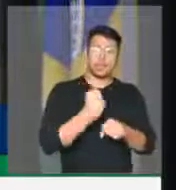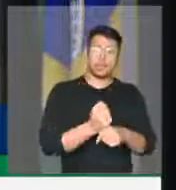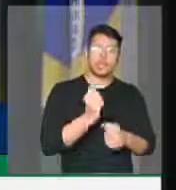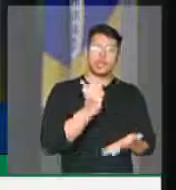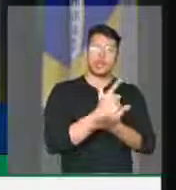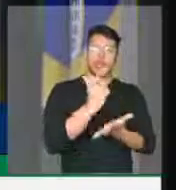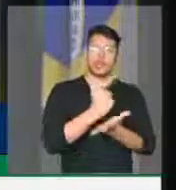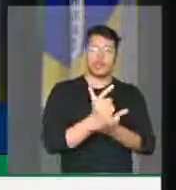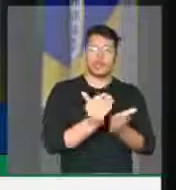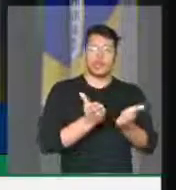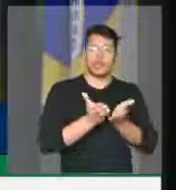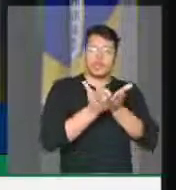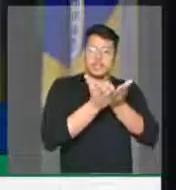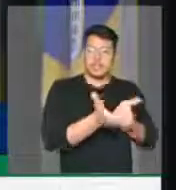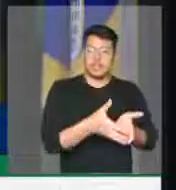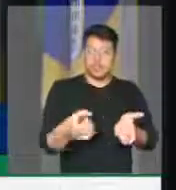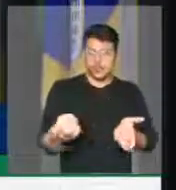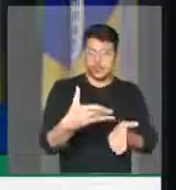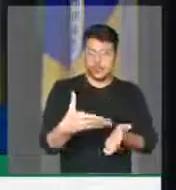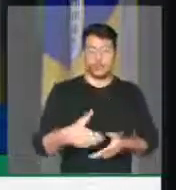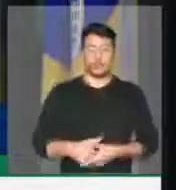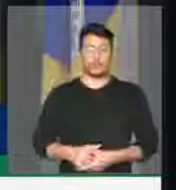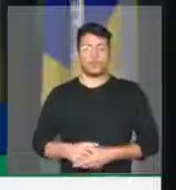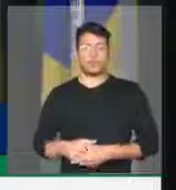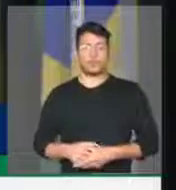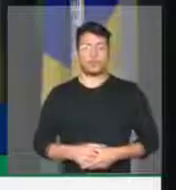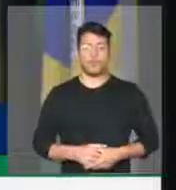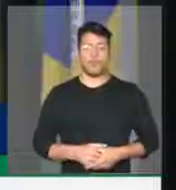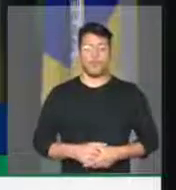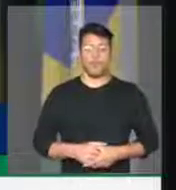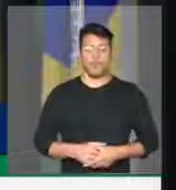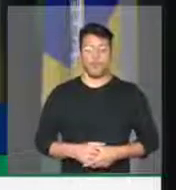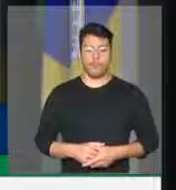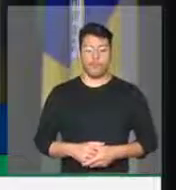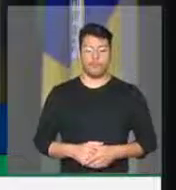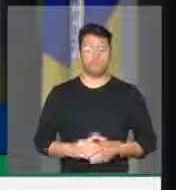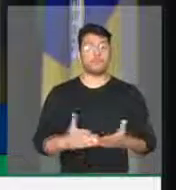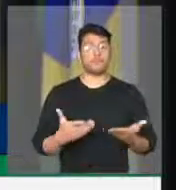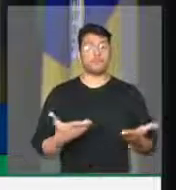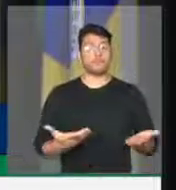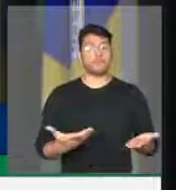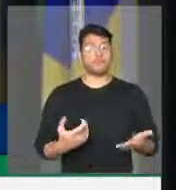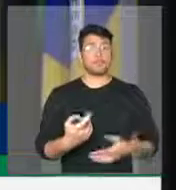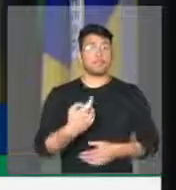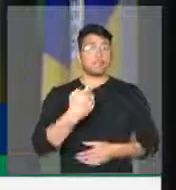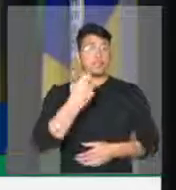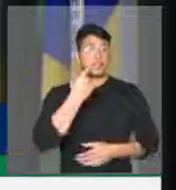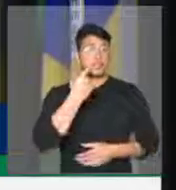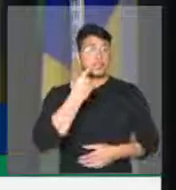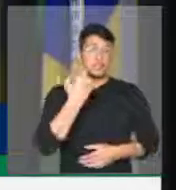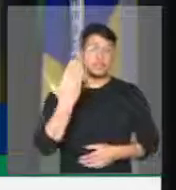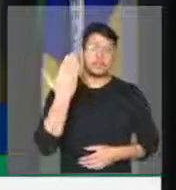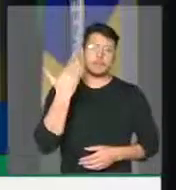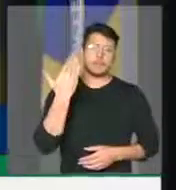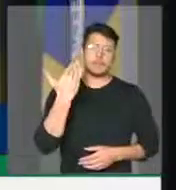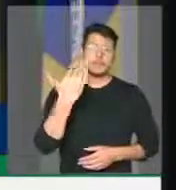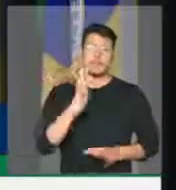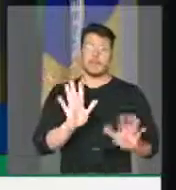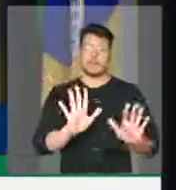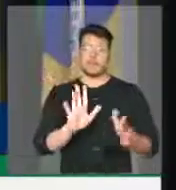Hoje, da sexta-feira seguinte, na sessão, no jornal de sábado,